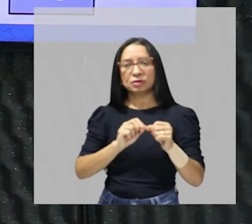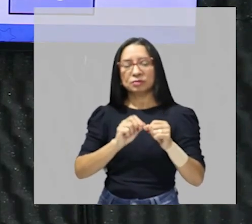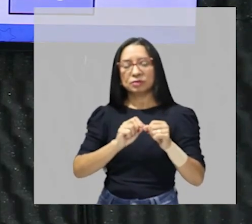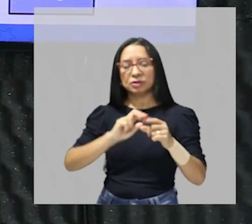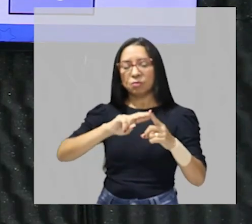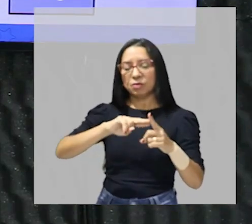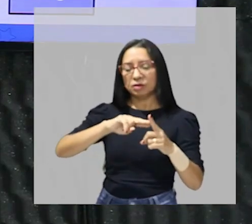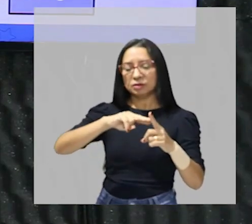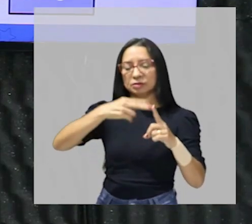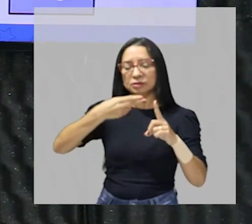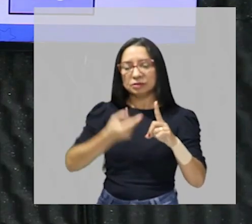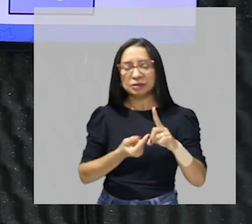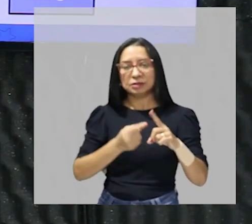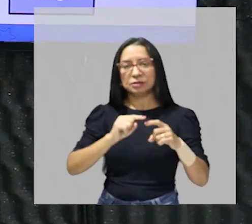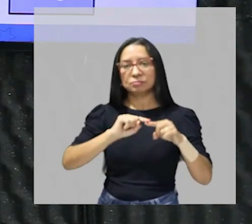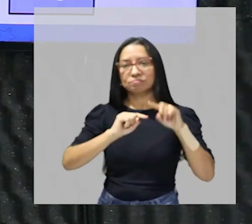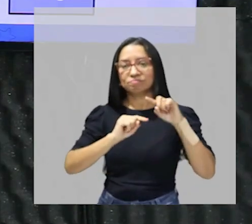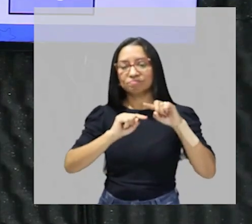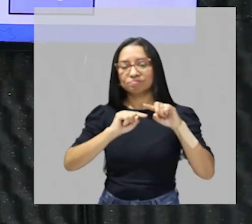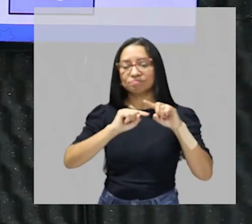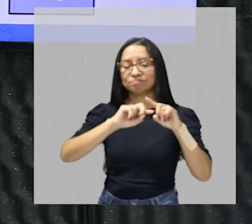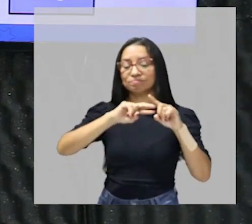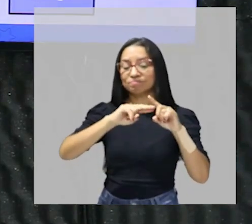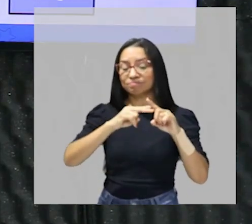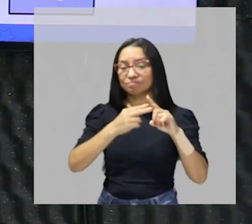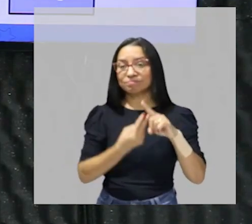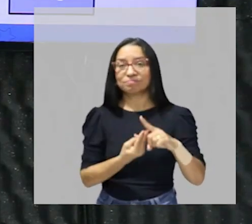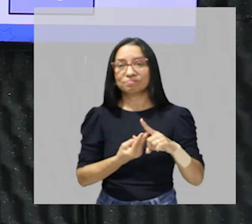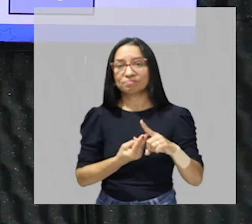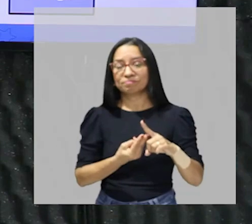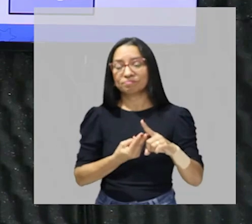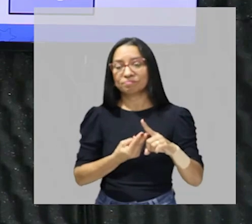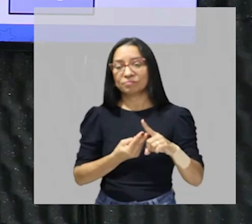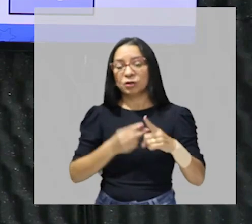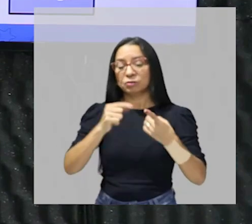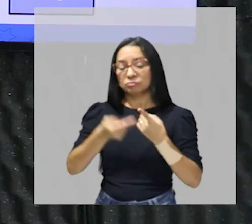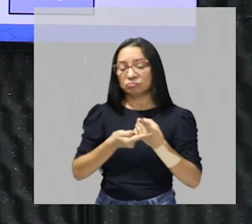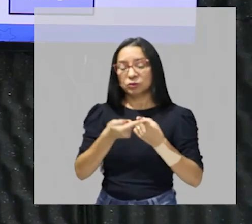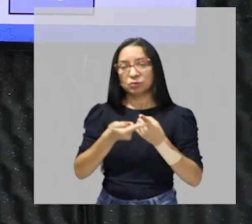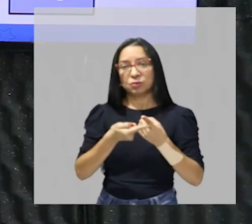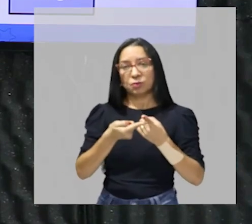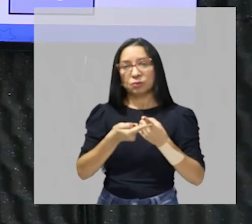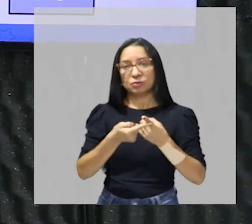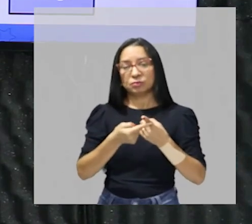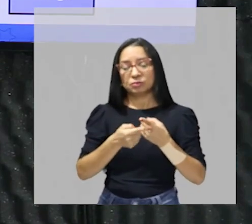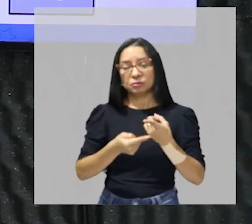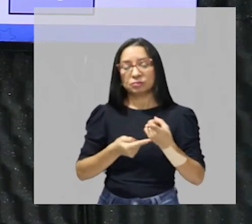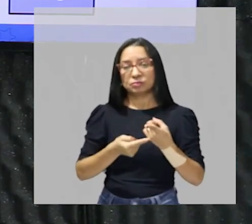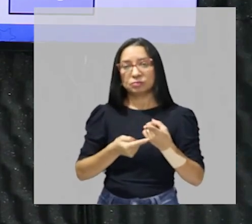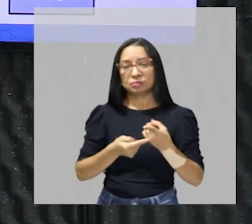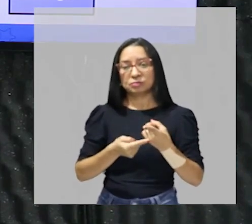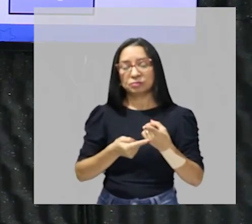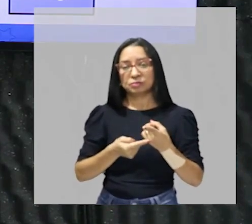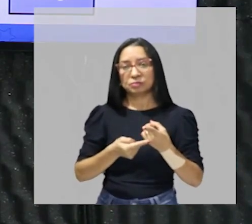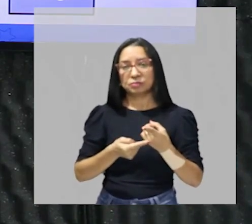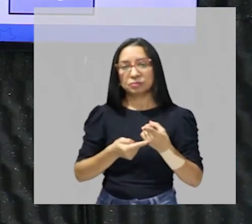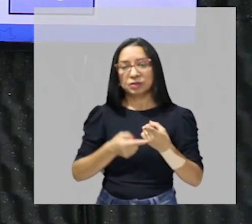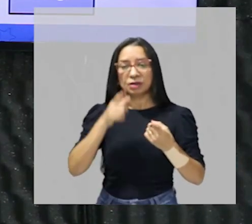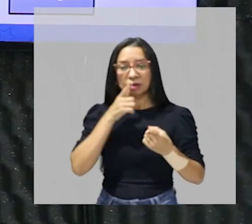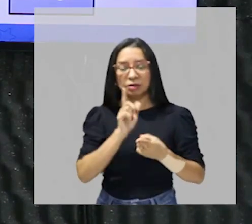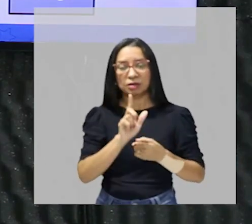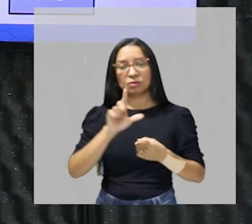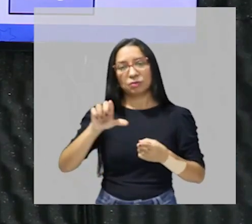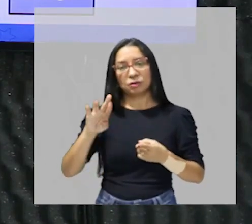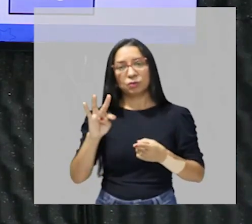uma queda no indivíduo. Vai fazer o que ele vá ao chão. De preferência, com as costas no chão, que é a pontuação maior. Você vai fazer o hipom, você ganhou a